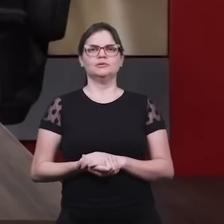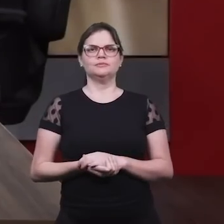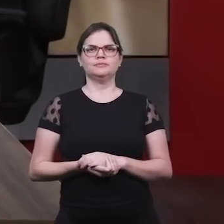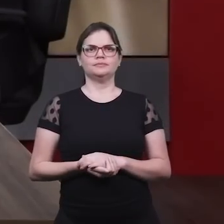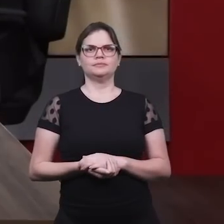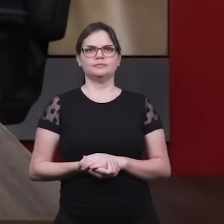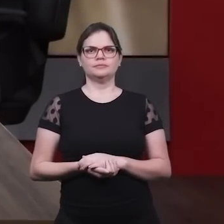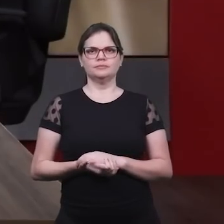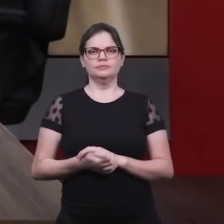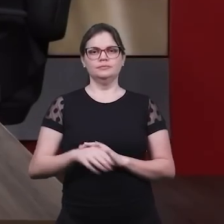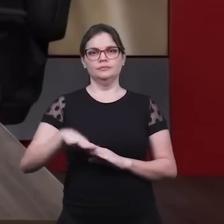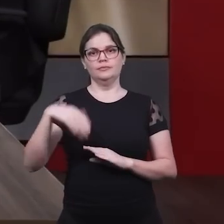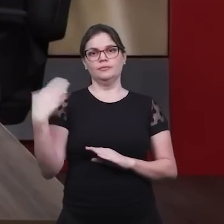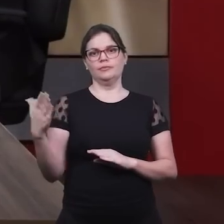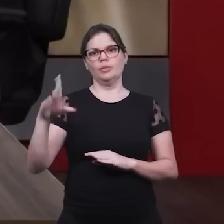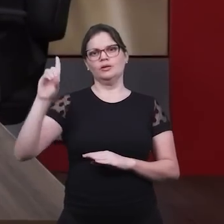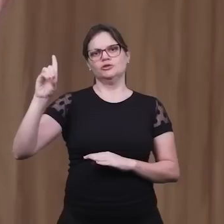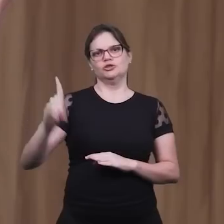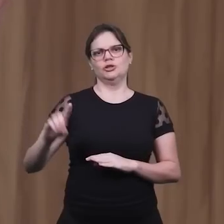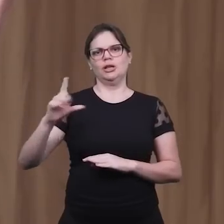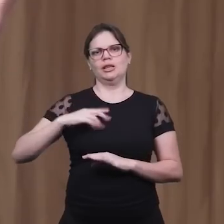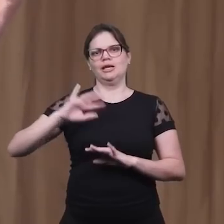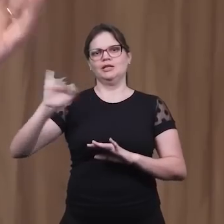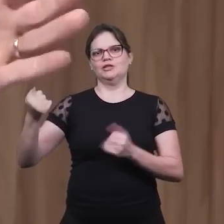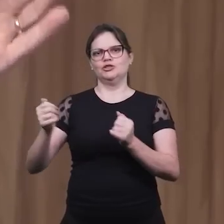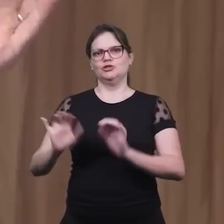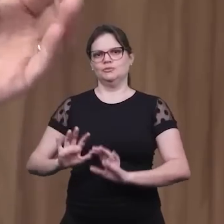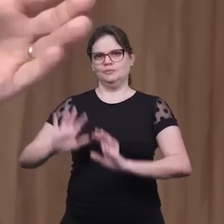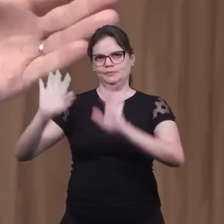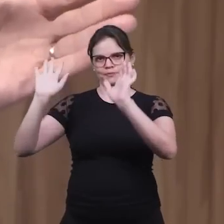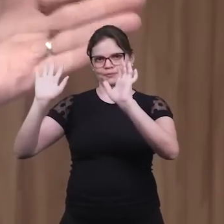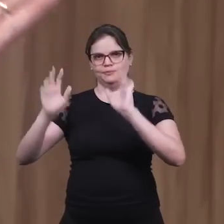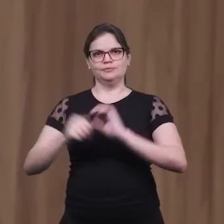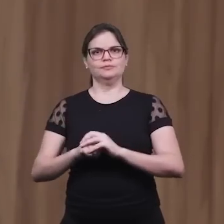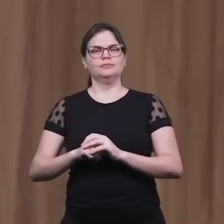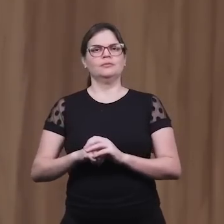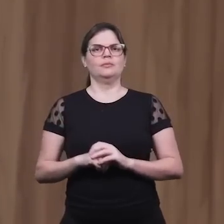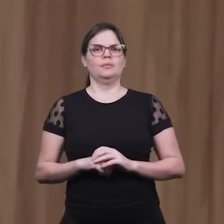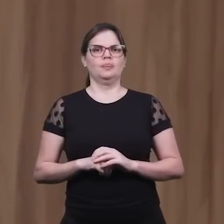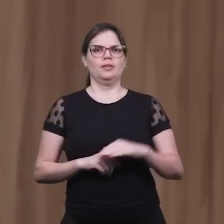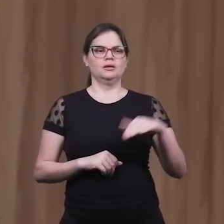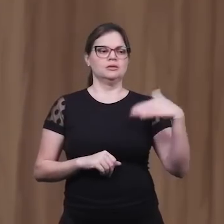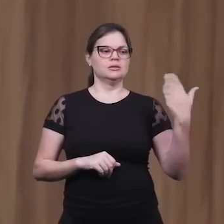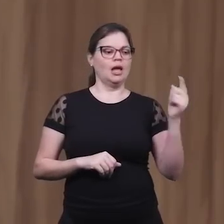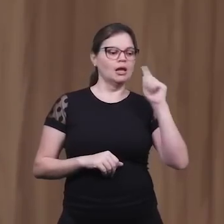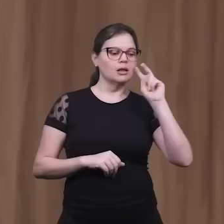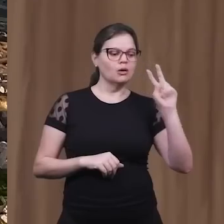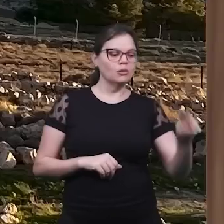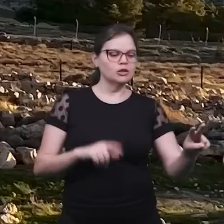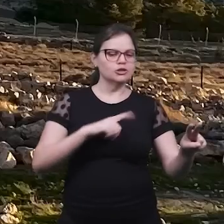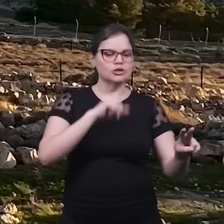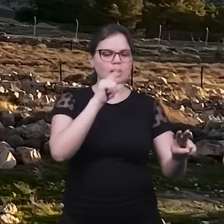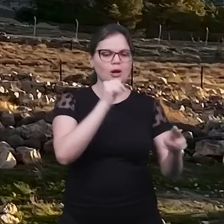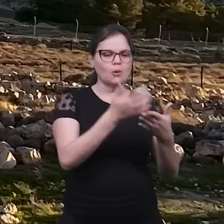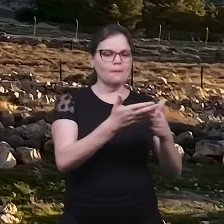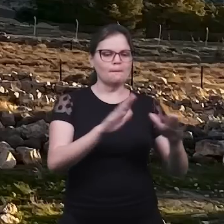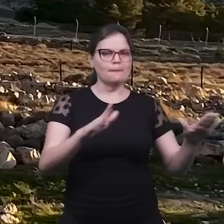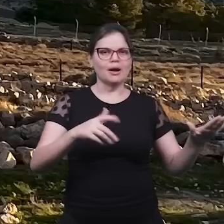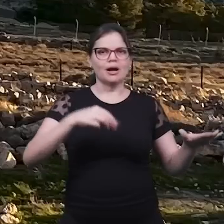eu fiz o caminho inverso do Monte Nebo até a cidade de Madaba.